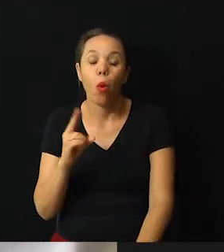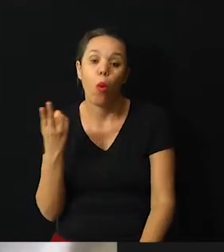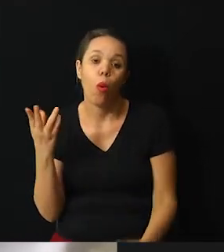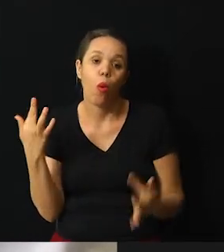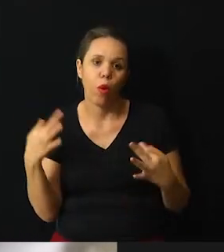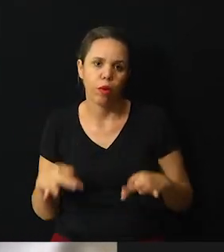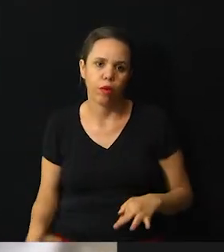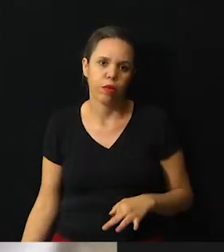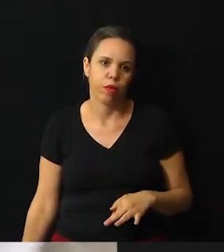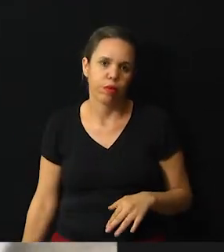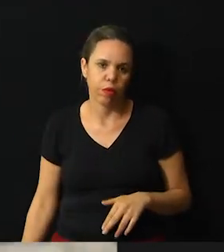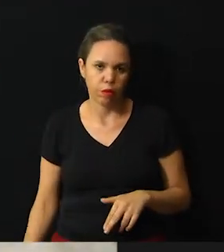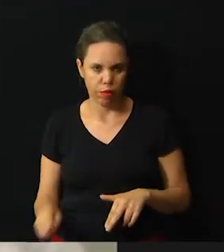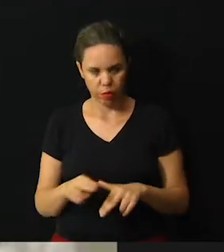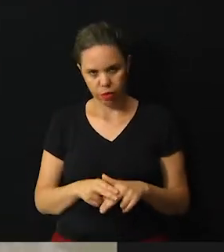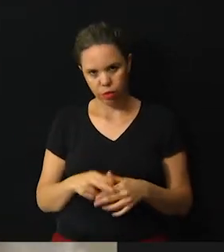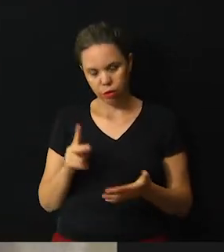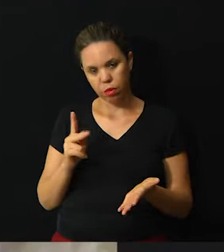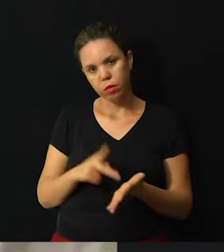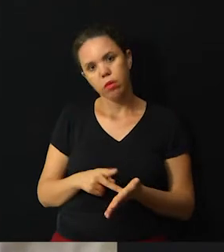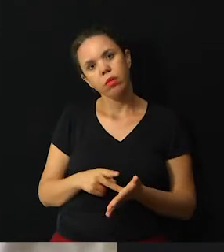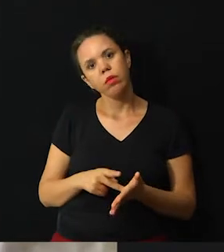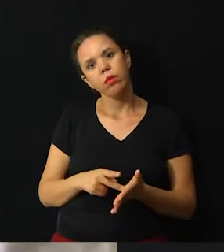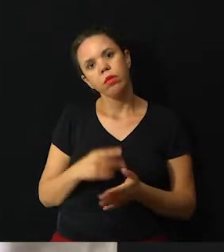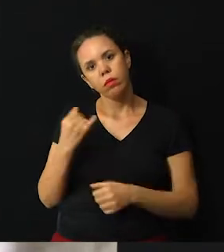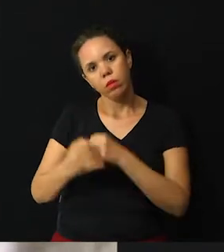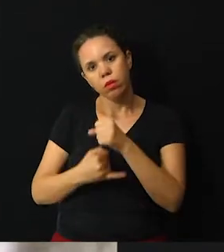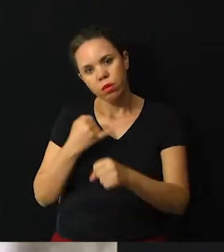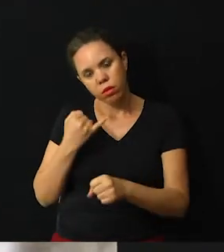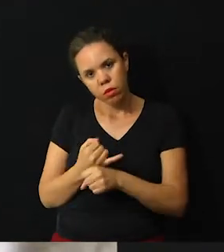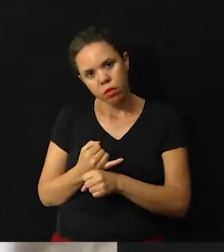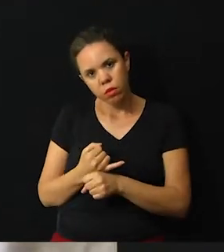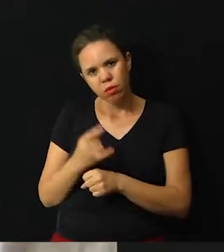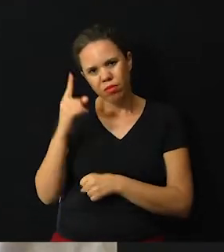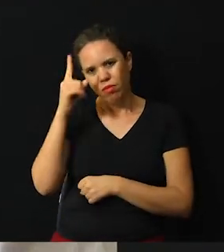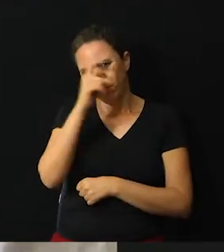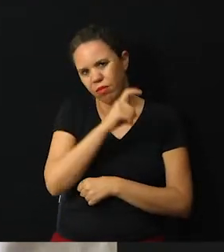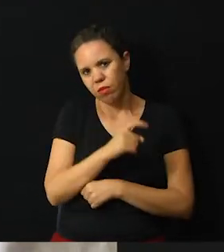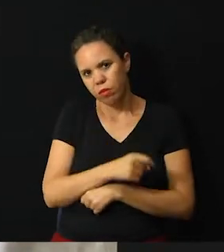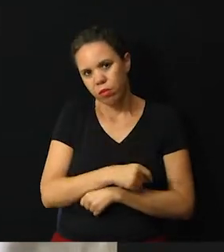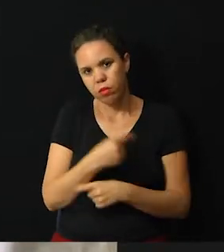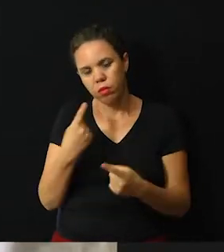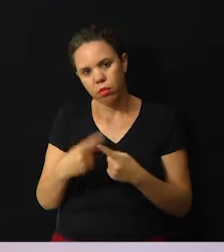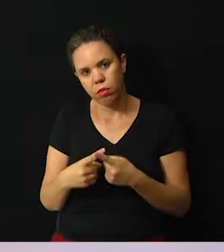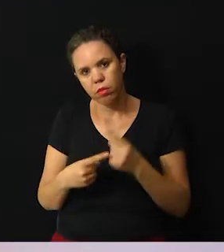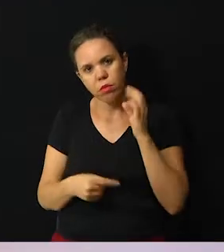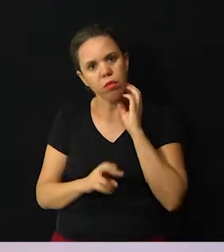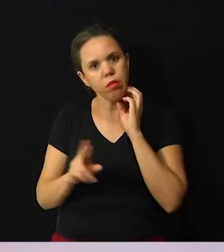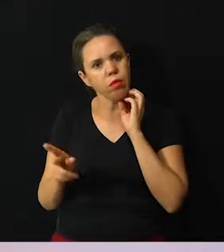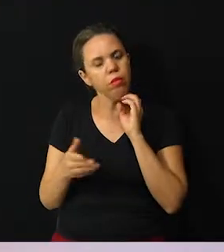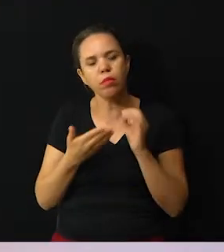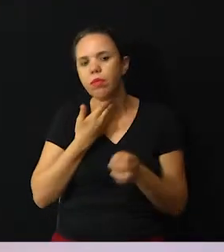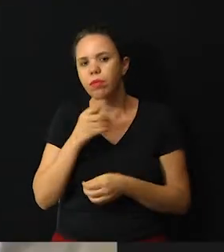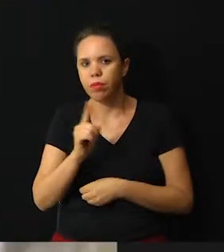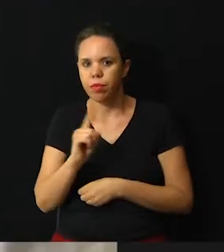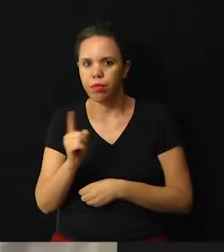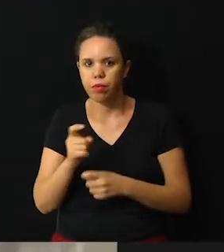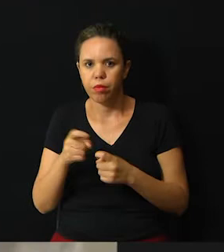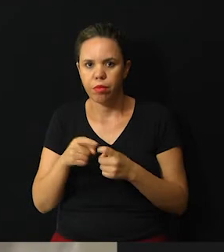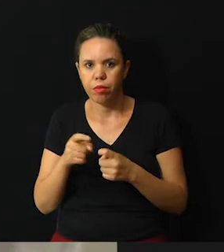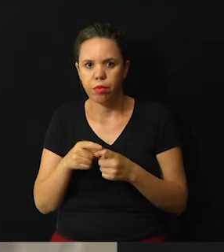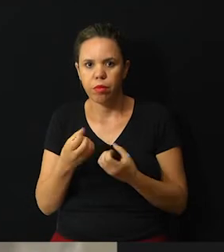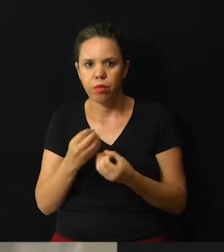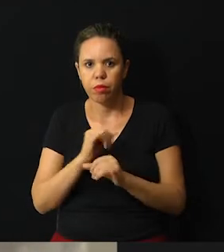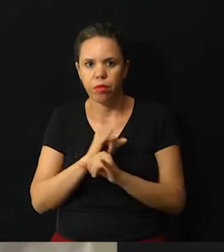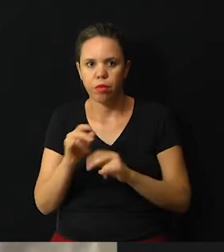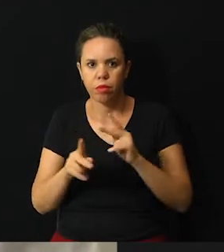fibromialgia. Por isso que, na verdade, a consulta online na reumatologia é um pouquinho difícil. Porque na reumatologia não é bate-papo. Na reumatologia, o médico tem que pôr